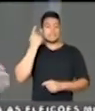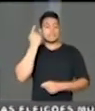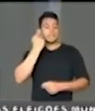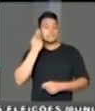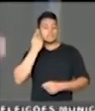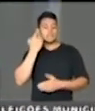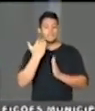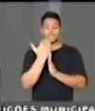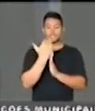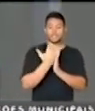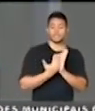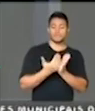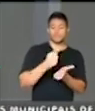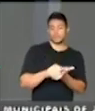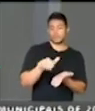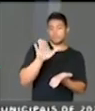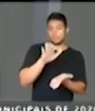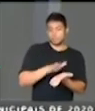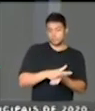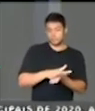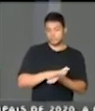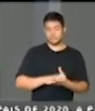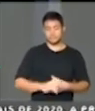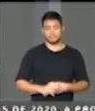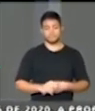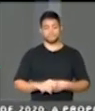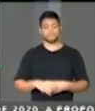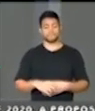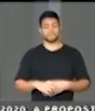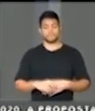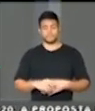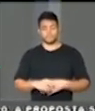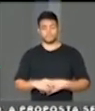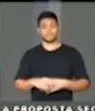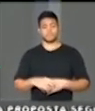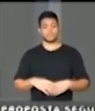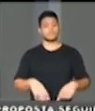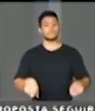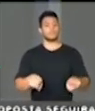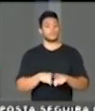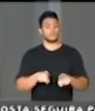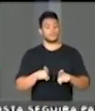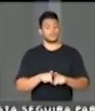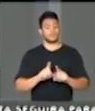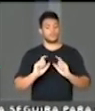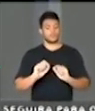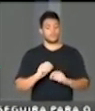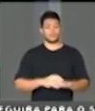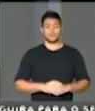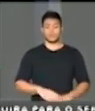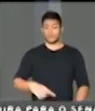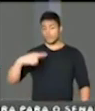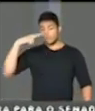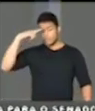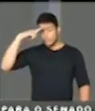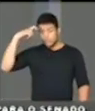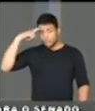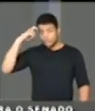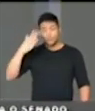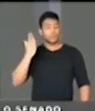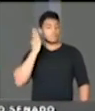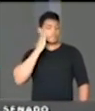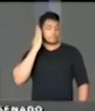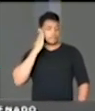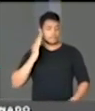volume de recursos em escritórios de advocacia. E diziam que Moro sabia disso, Dallagnol sabia disso, e